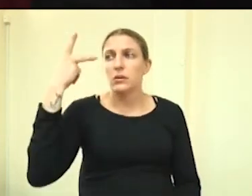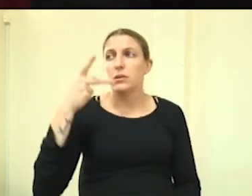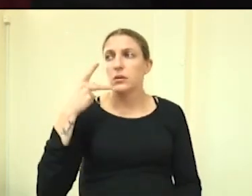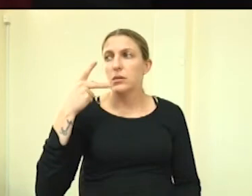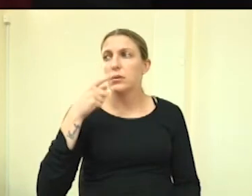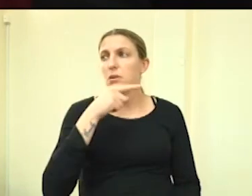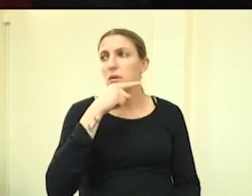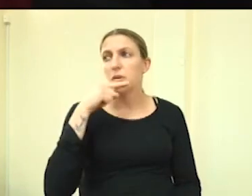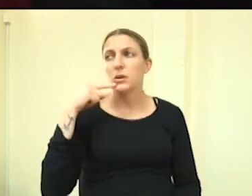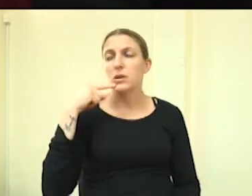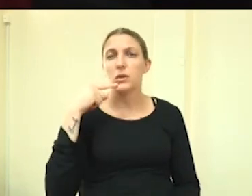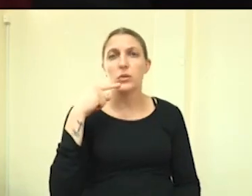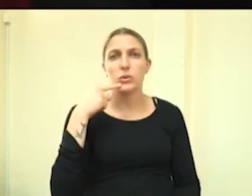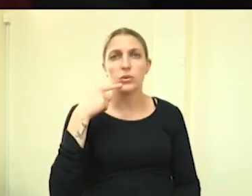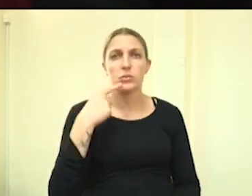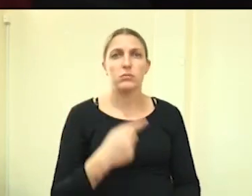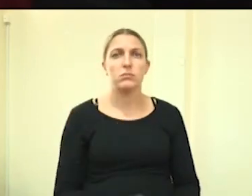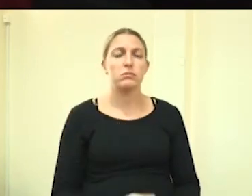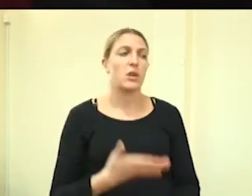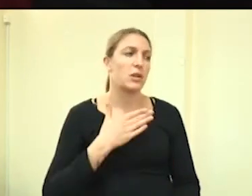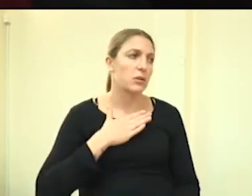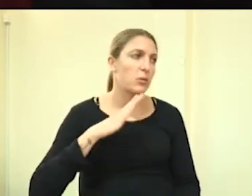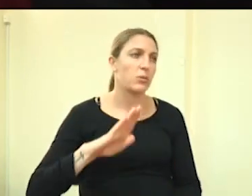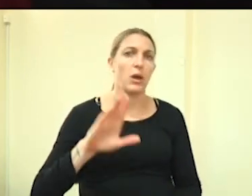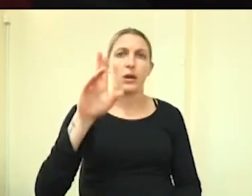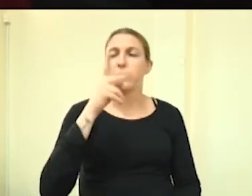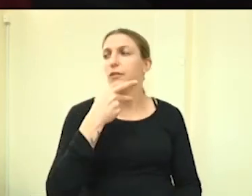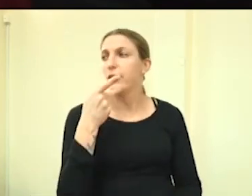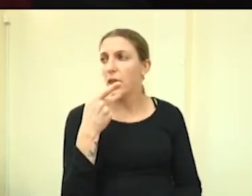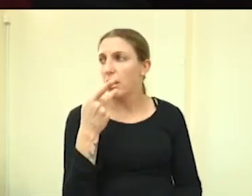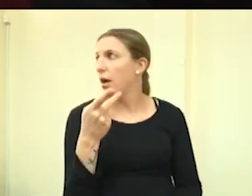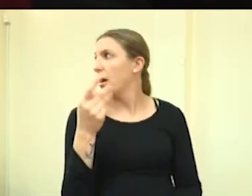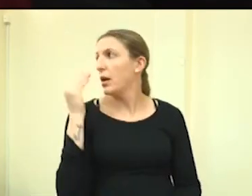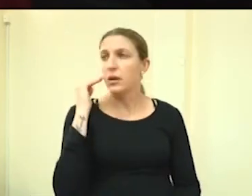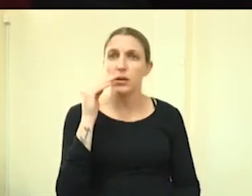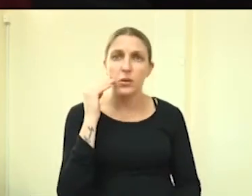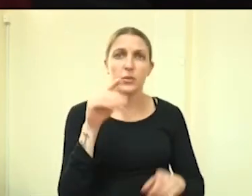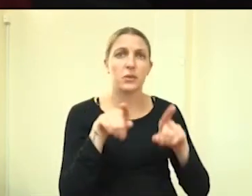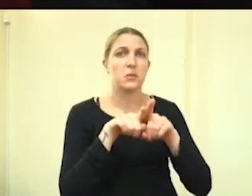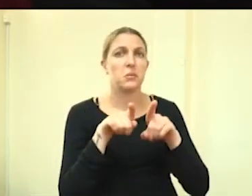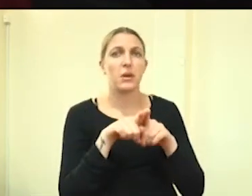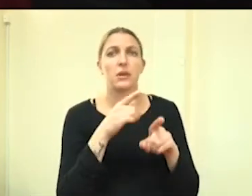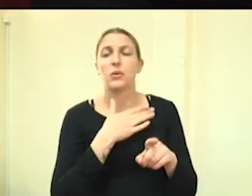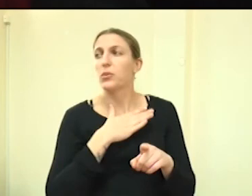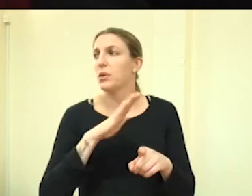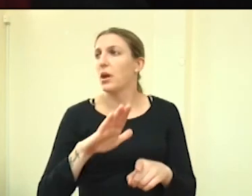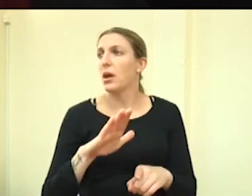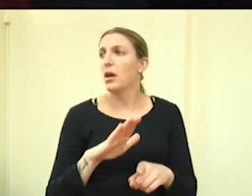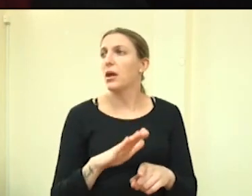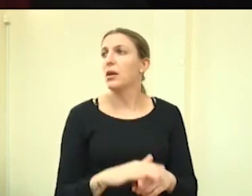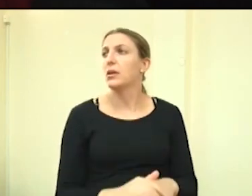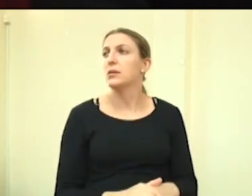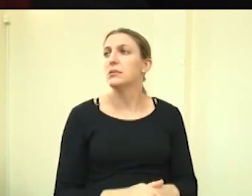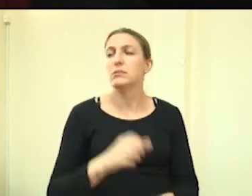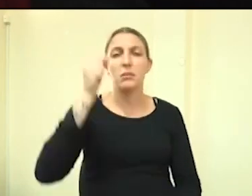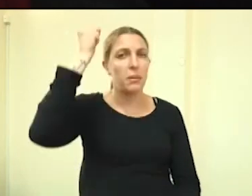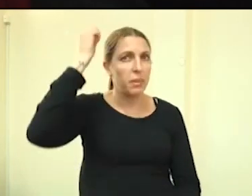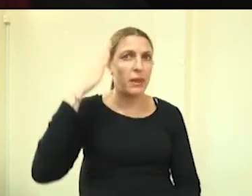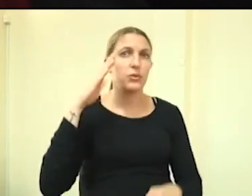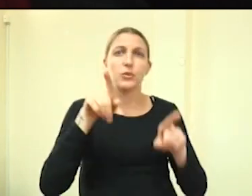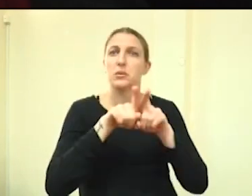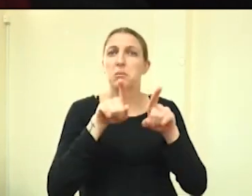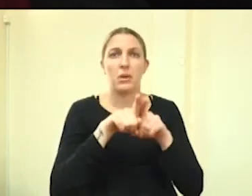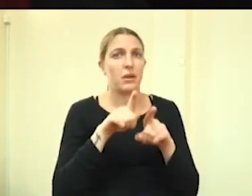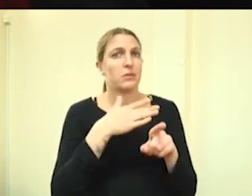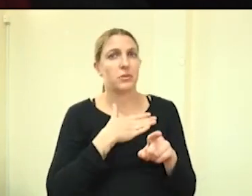de Araújo. Corto o uso da palavra. Vereador Hilg também abriu mão do uso da palavra. Vereador Nadir também abre mão do uso da